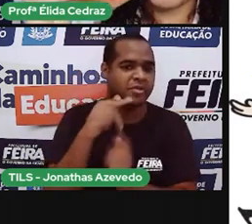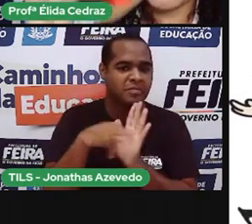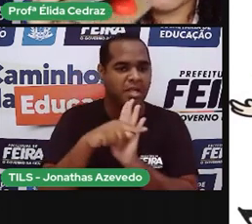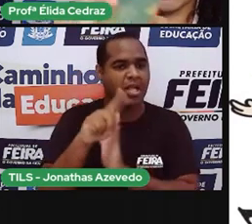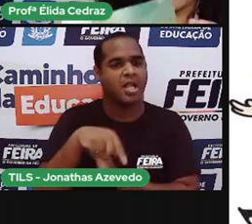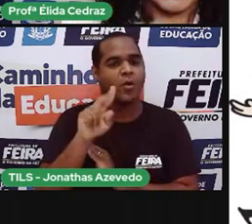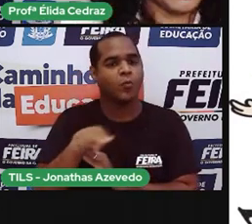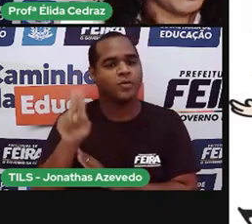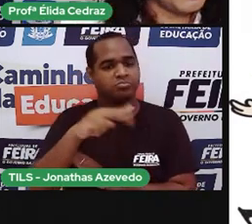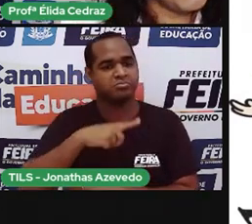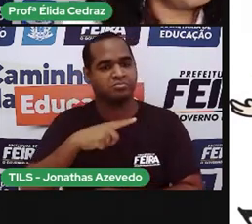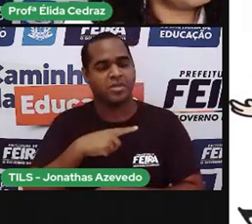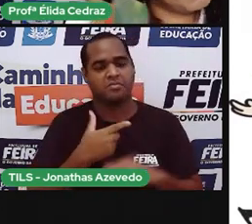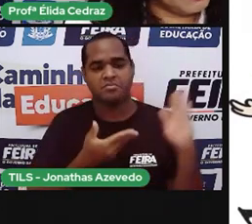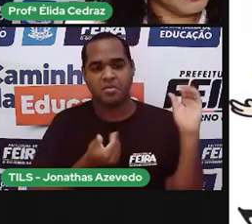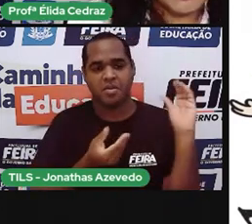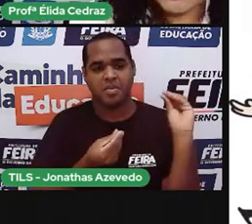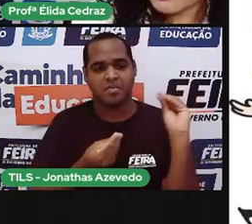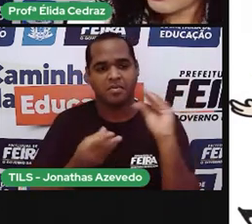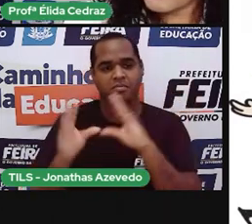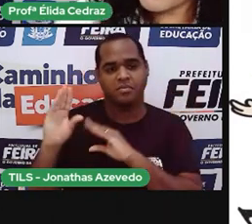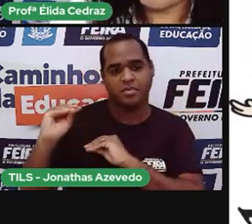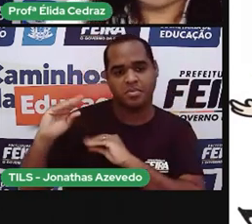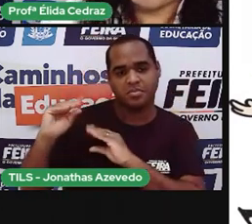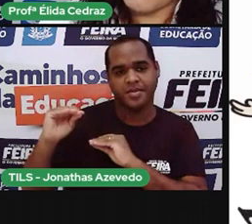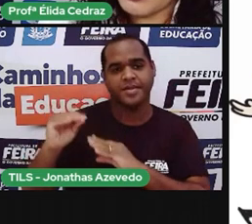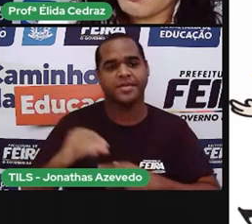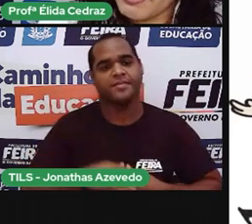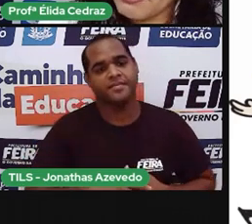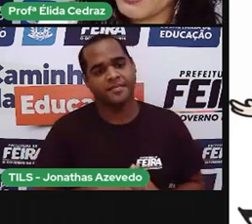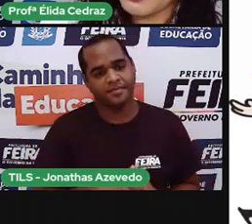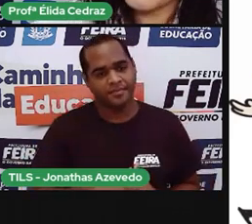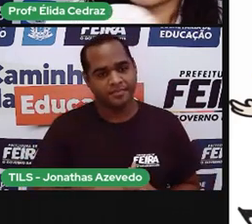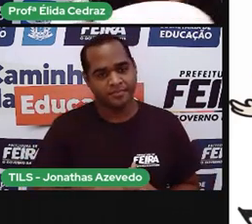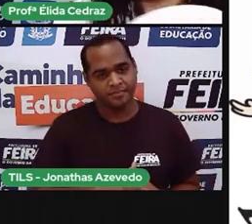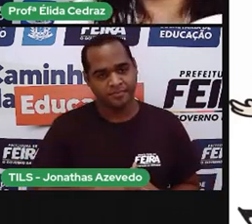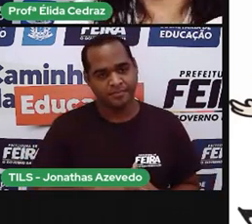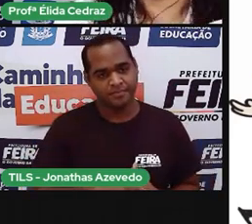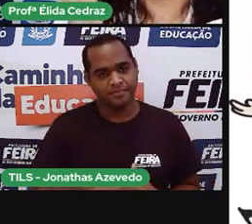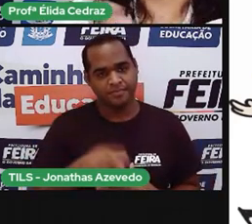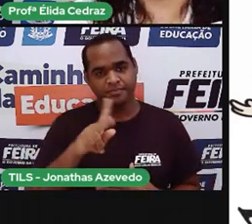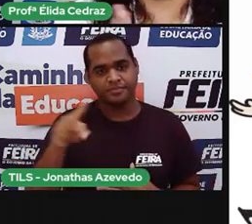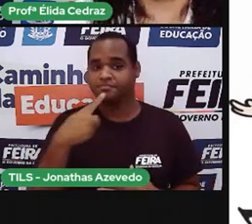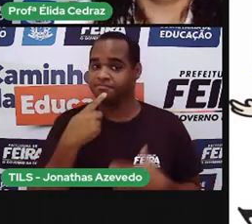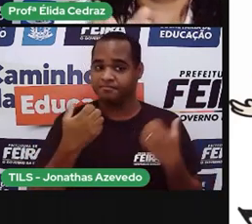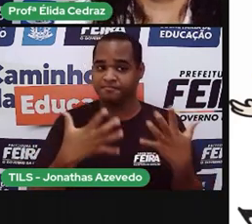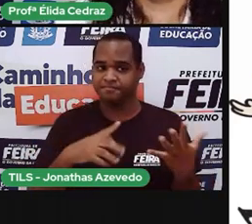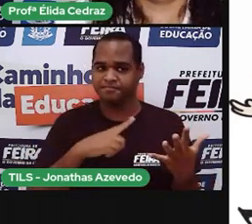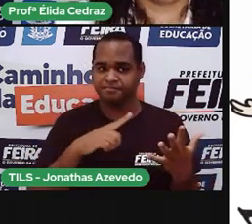usam muito esse instrumento. E a Pró também fez.